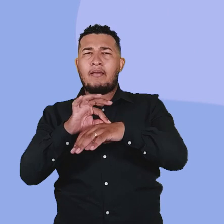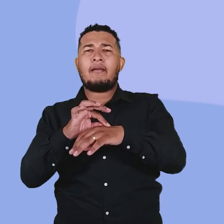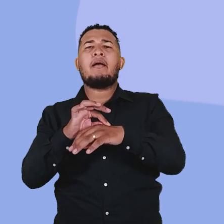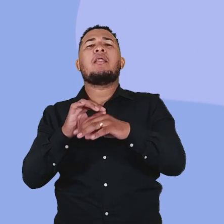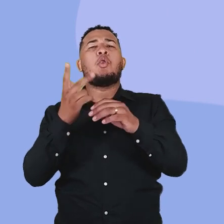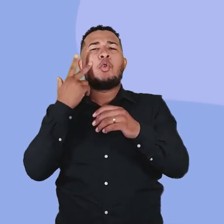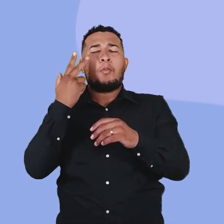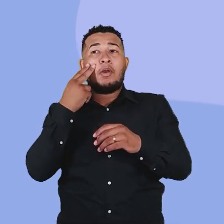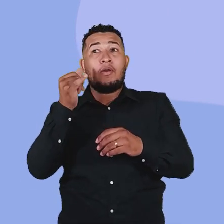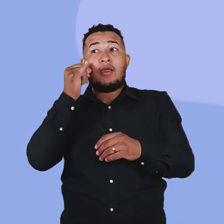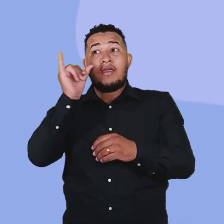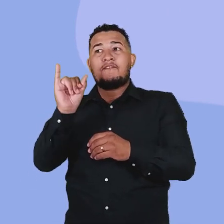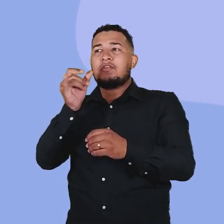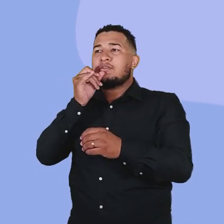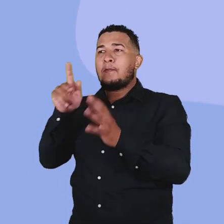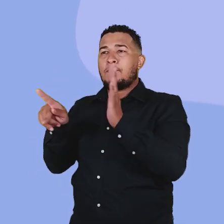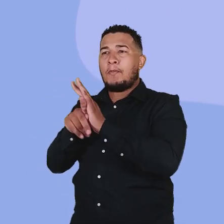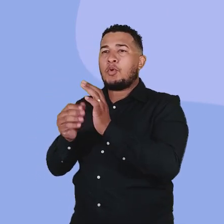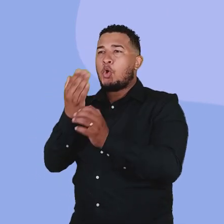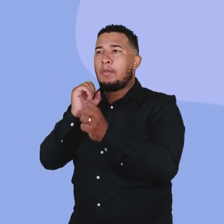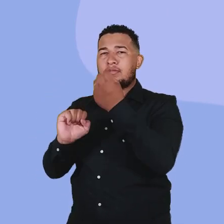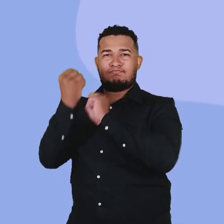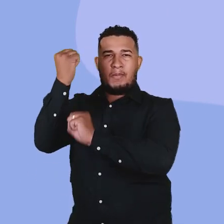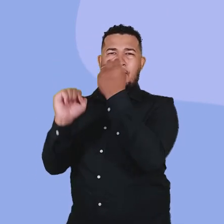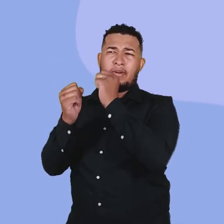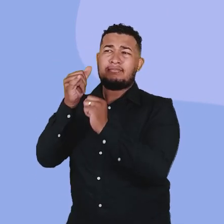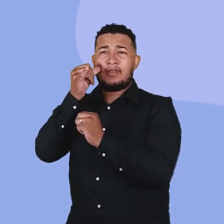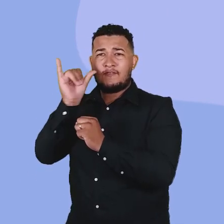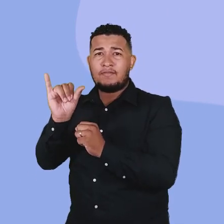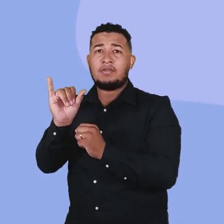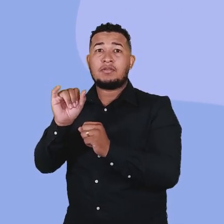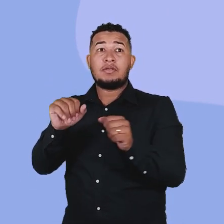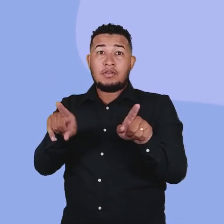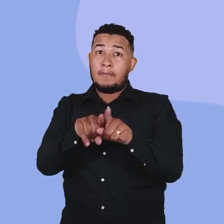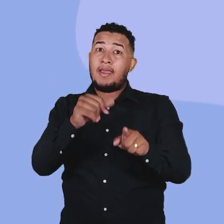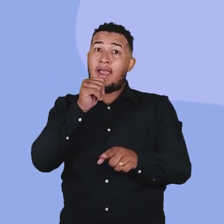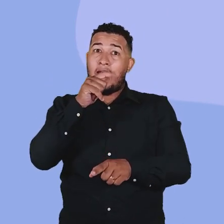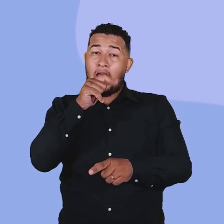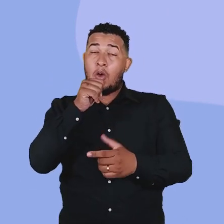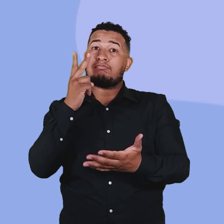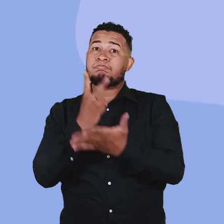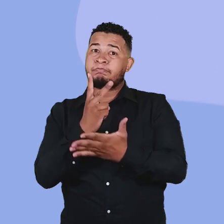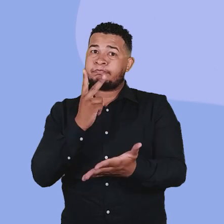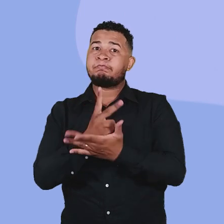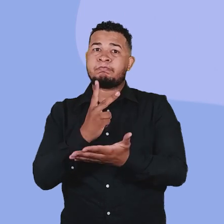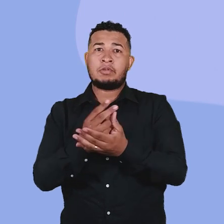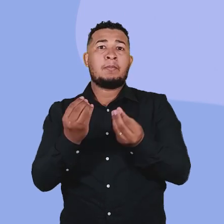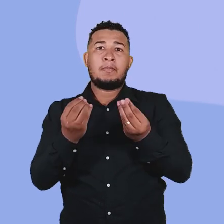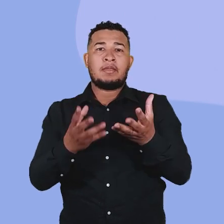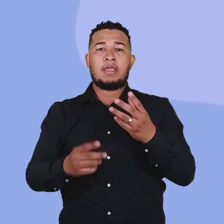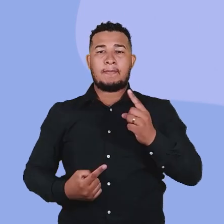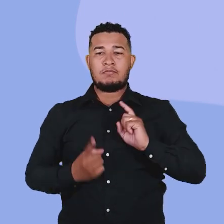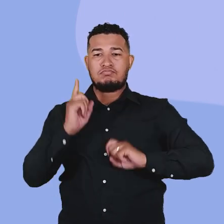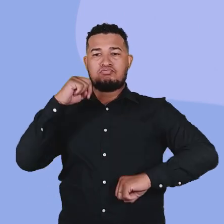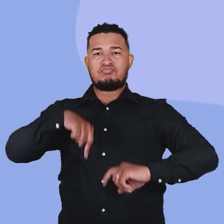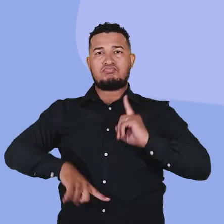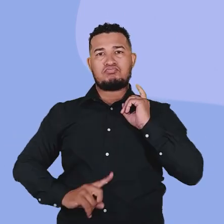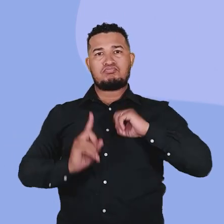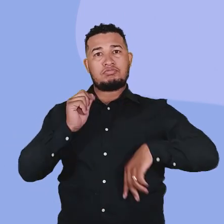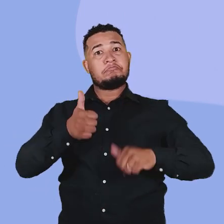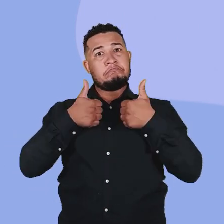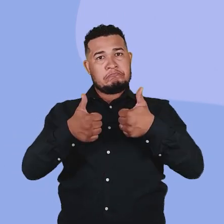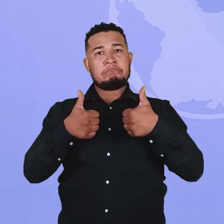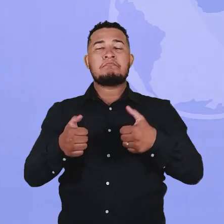diminua o consumo de produtos industrializados. Ingira água de forma constante para que seu organismo tenha um